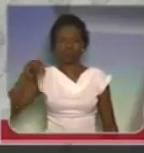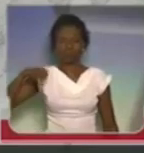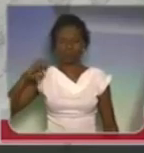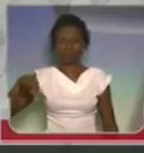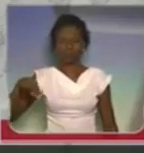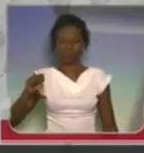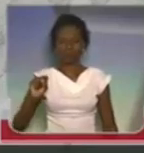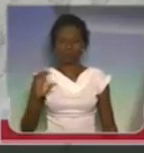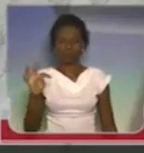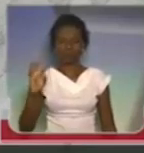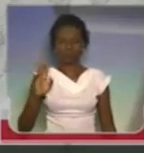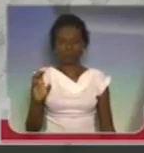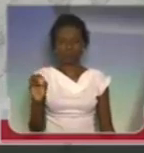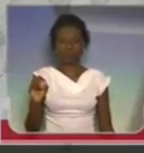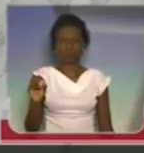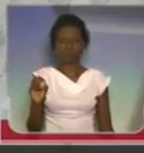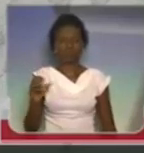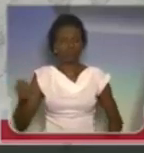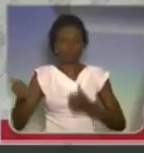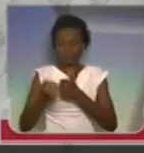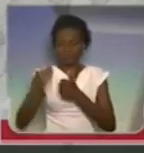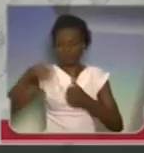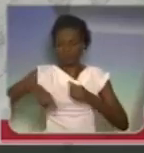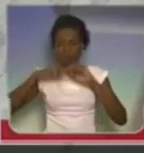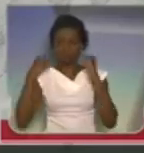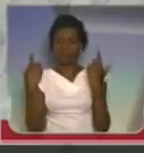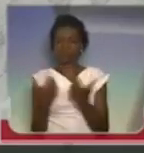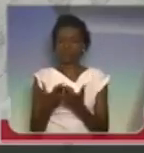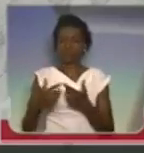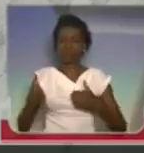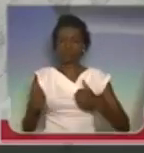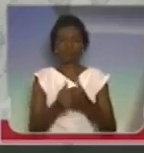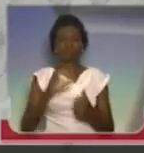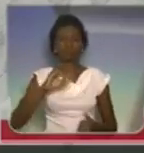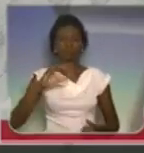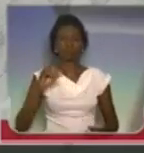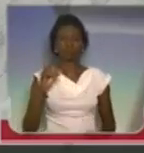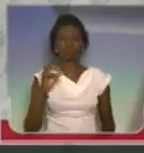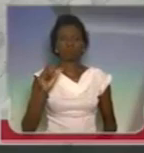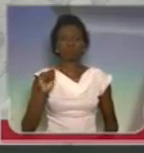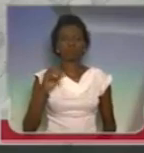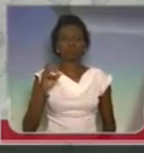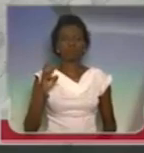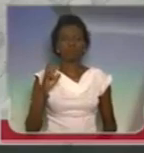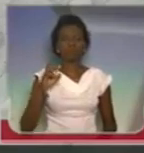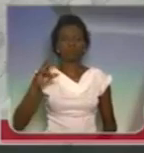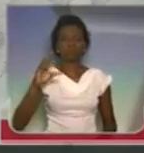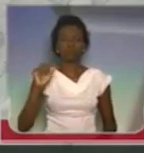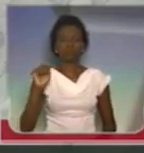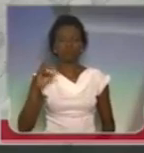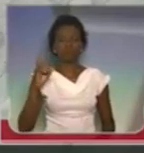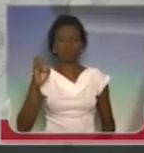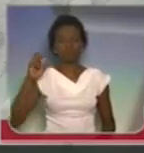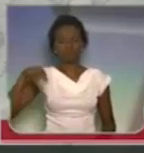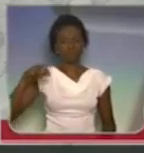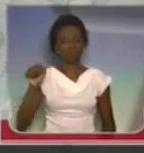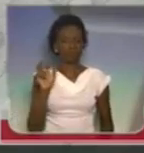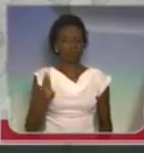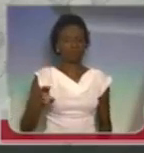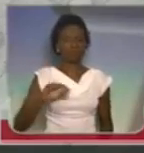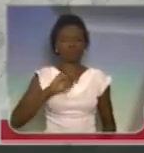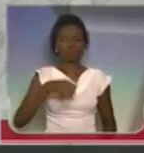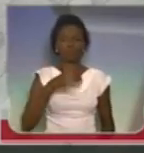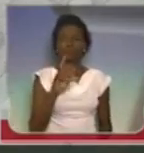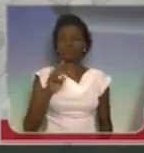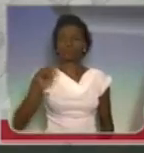Assembleia Legislativa na região da Cidade Ademar Jardim Mía essa escola também é situada na periferia da cidade de